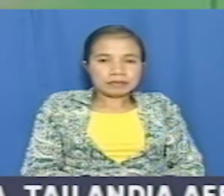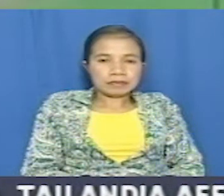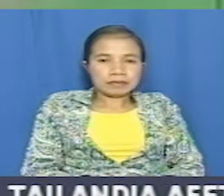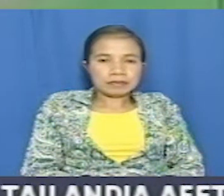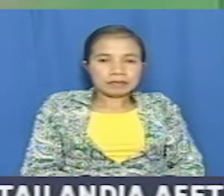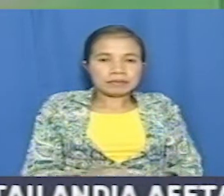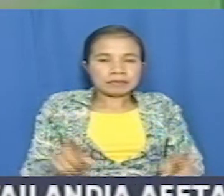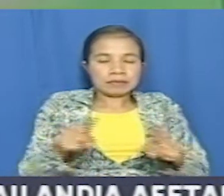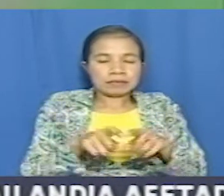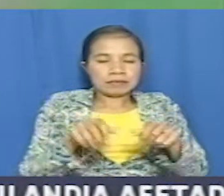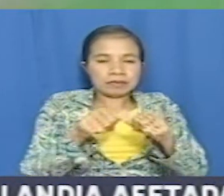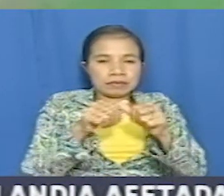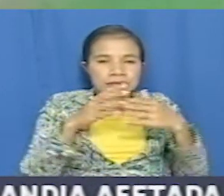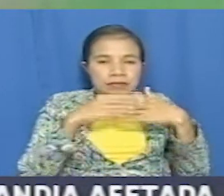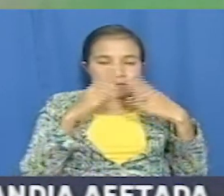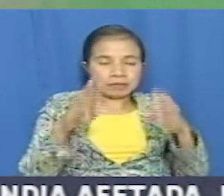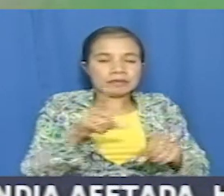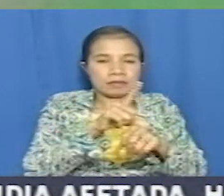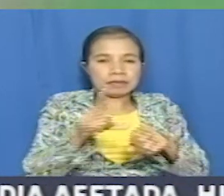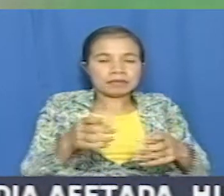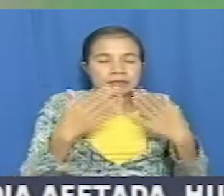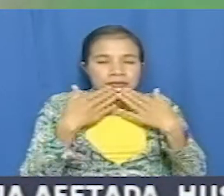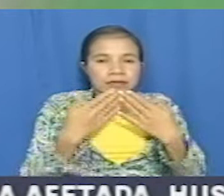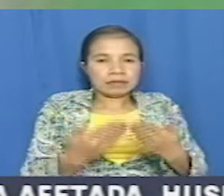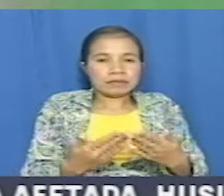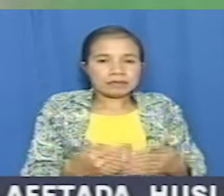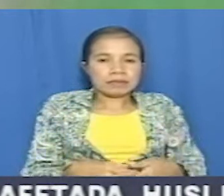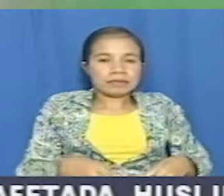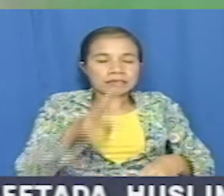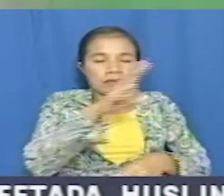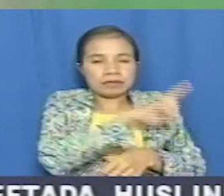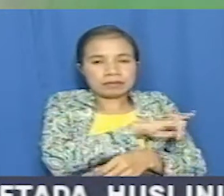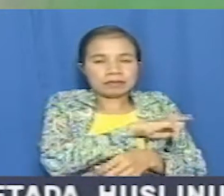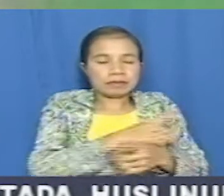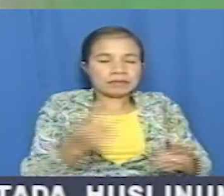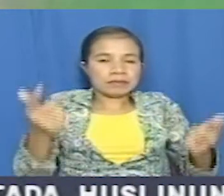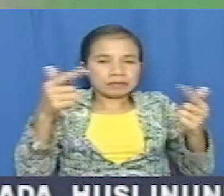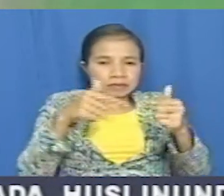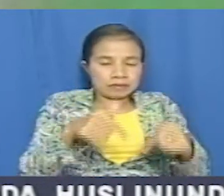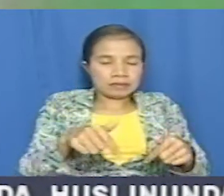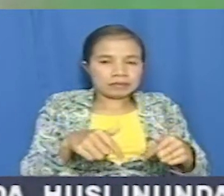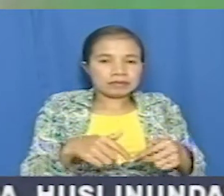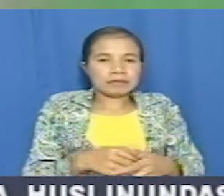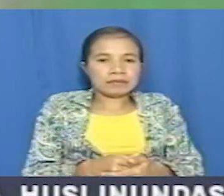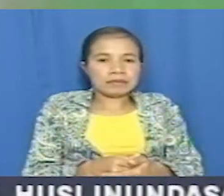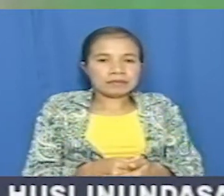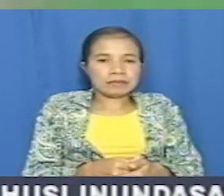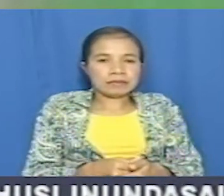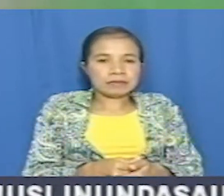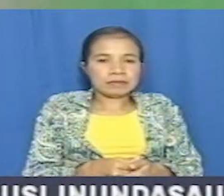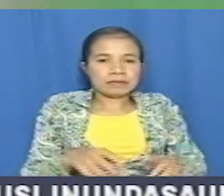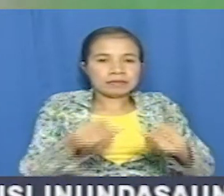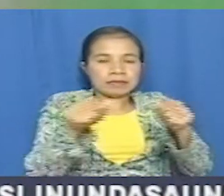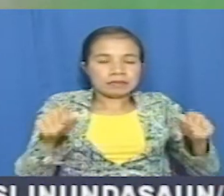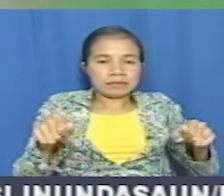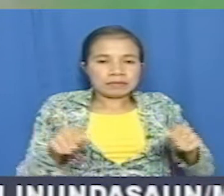Ansan dora tur dari lokal, agradece o basina saun to keda semayana ia base,